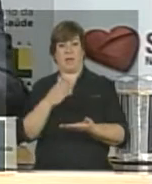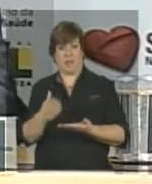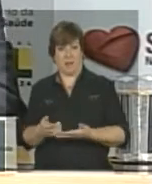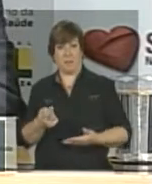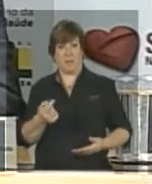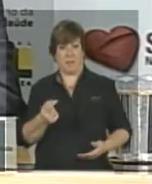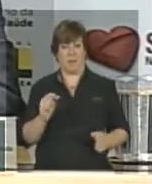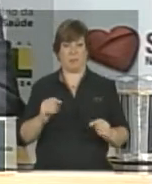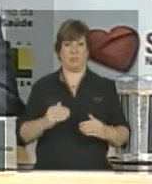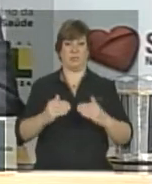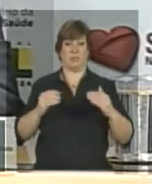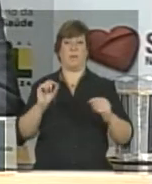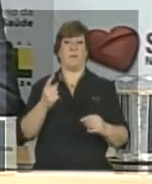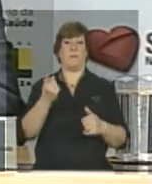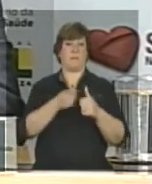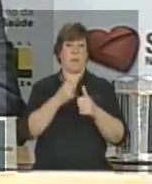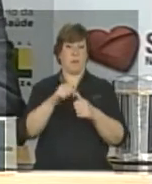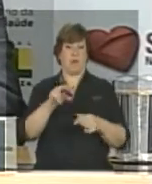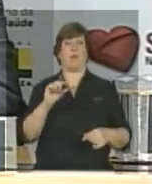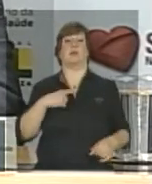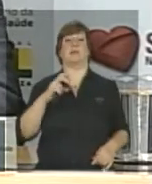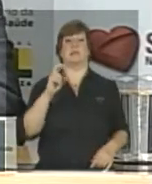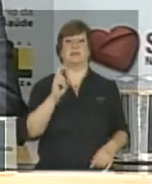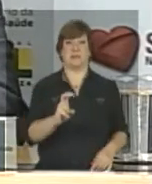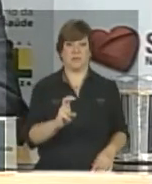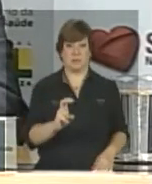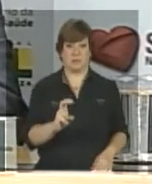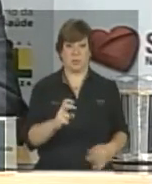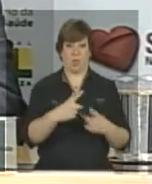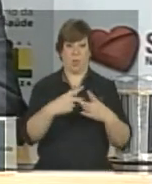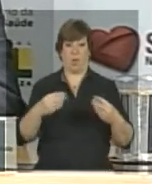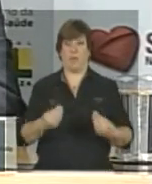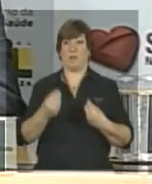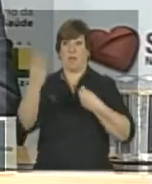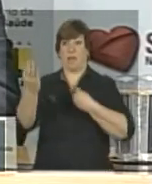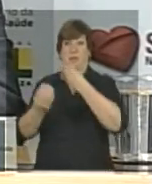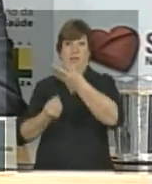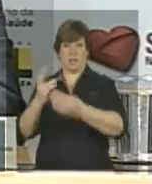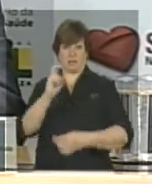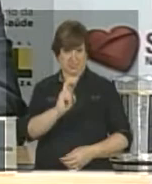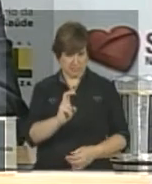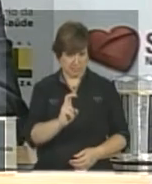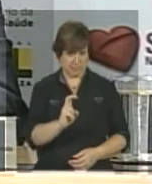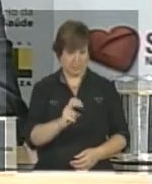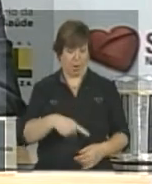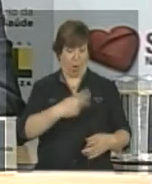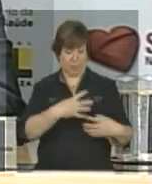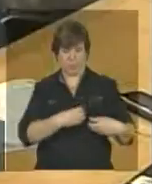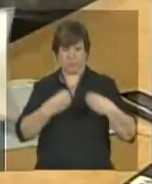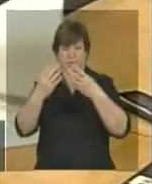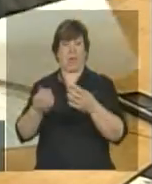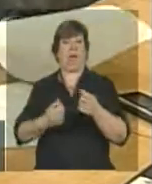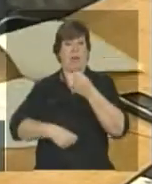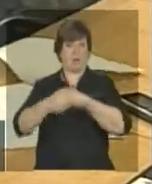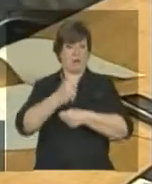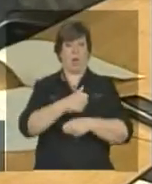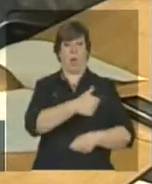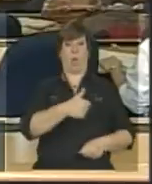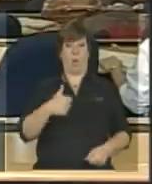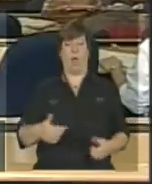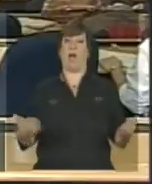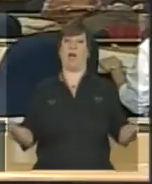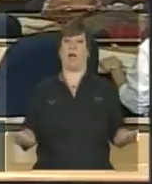curto de crescimento, no primeiro ano foram 5 materiais enviados, e no ano passado foram 11, e nós estamos